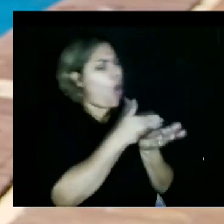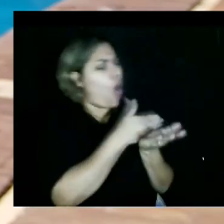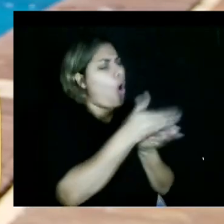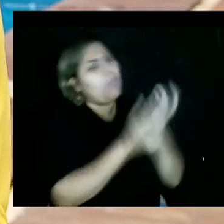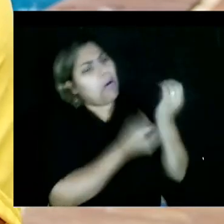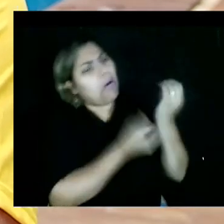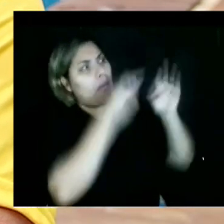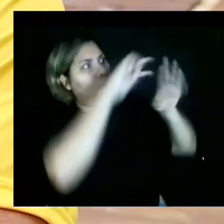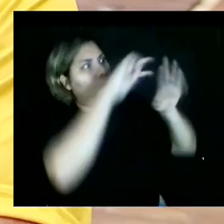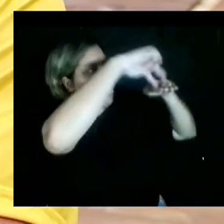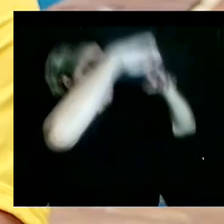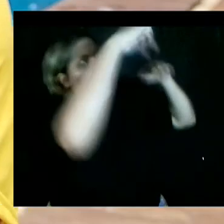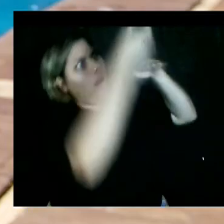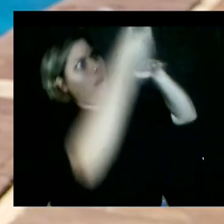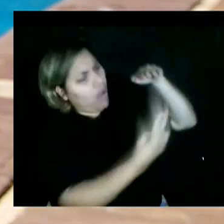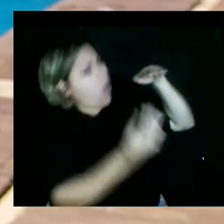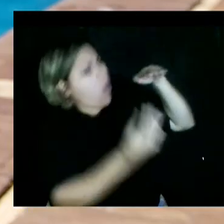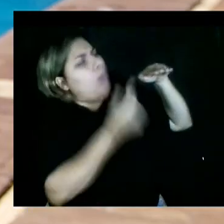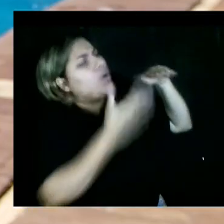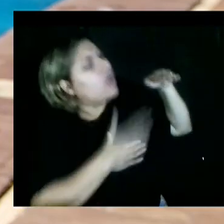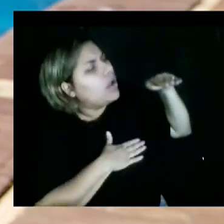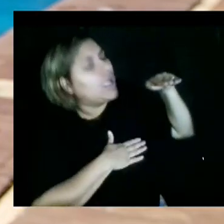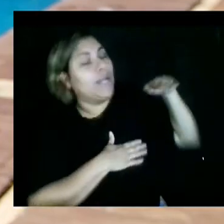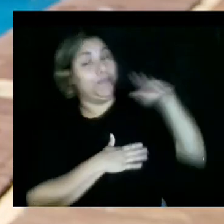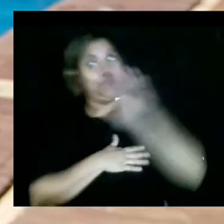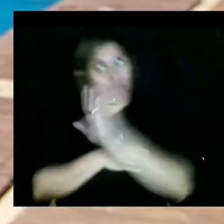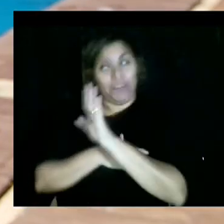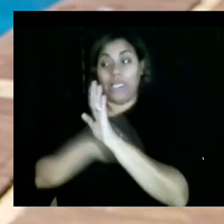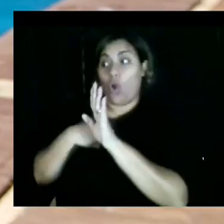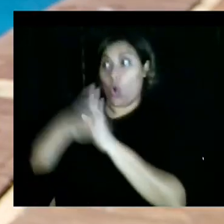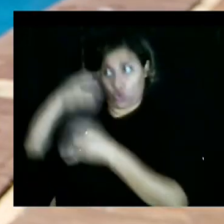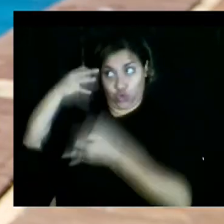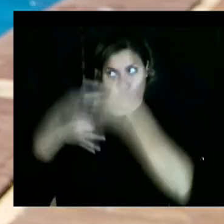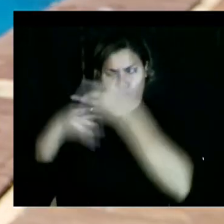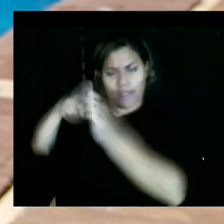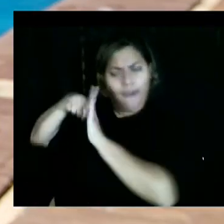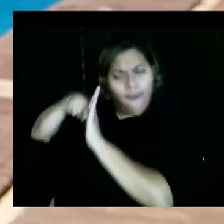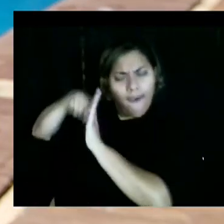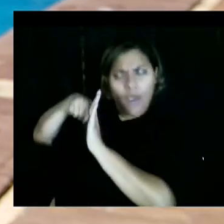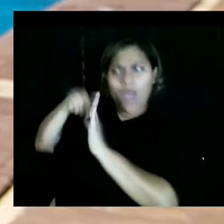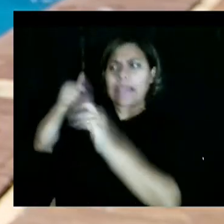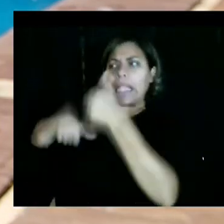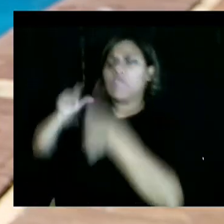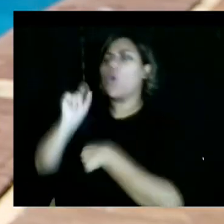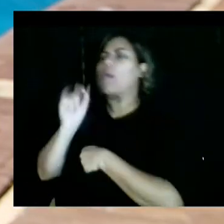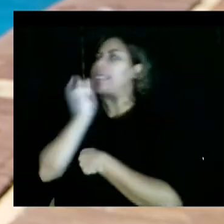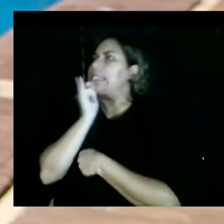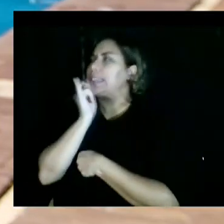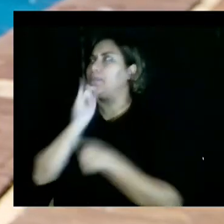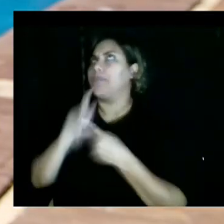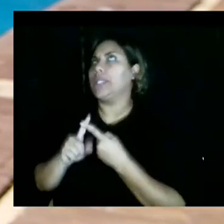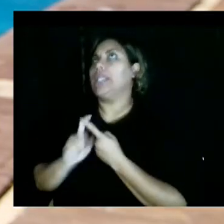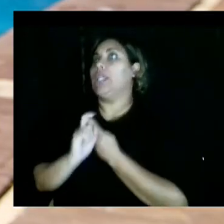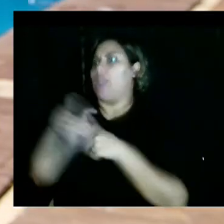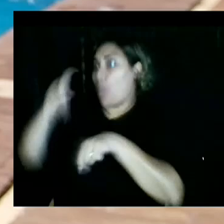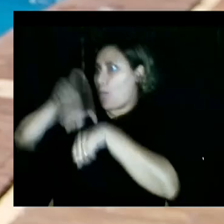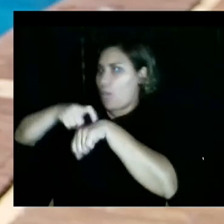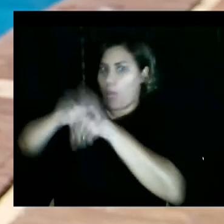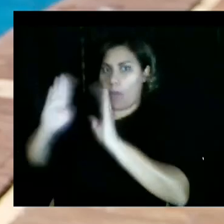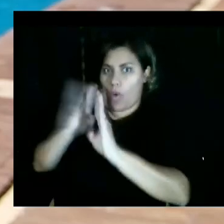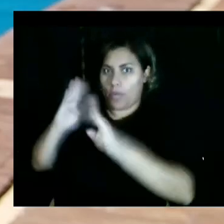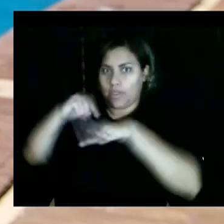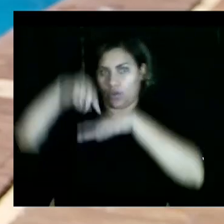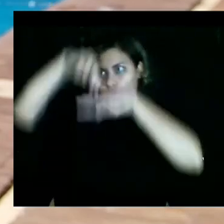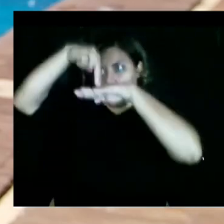salto? O que vale é o seguinte, os juízes têm que analisar, por exemplo, a partir do momento que o árbitro geral, que é